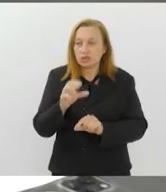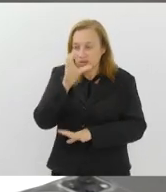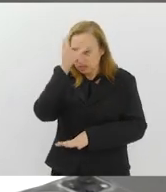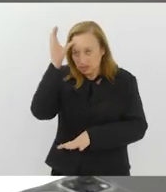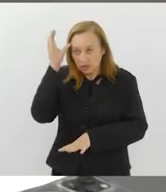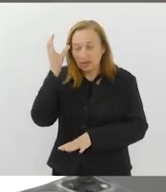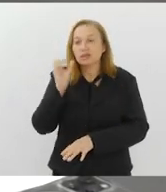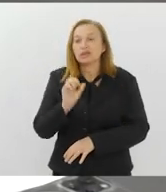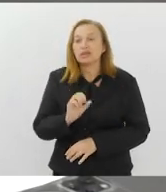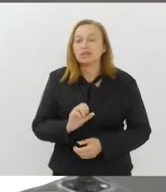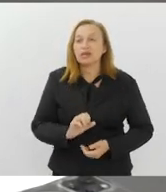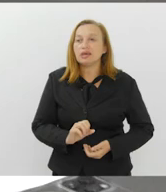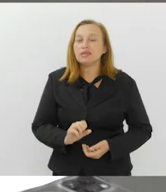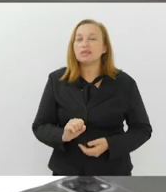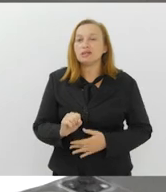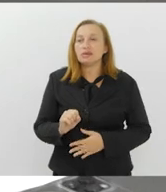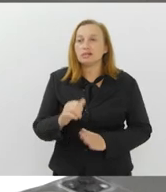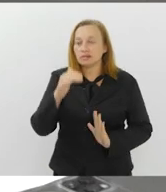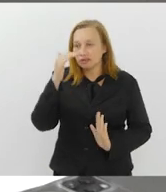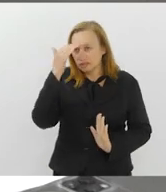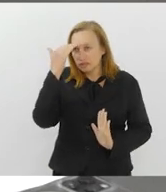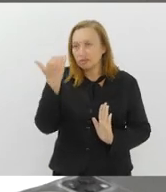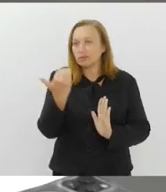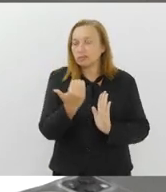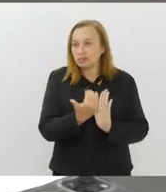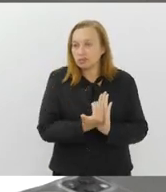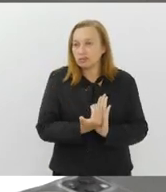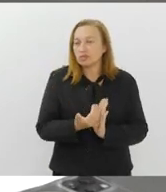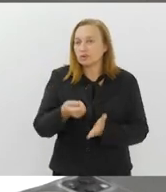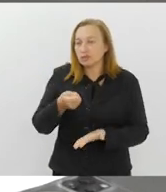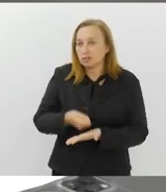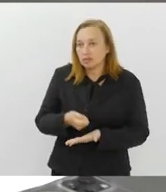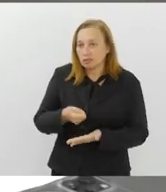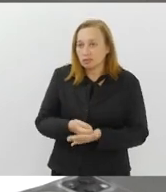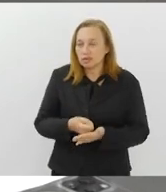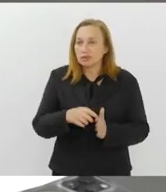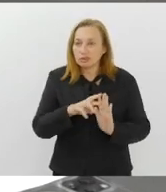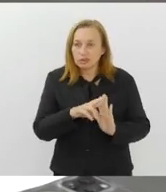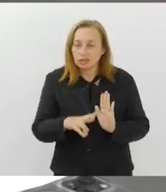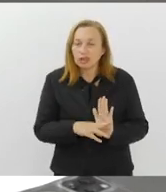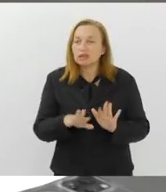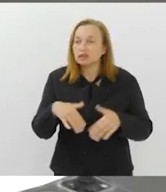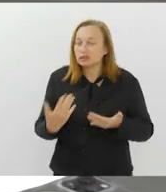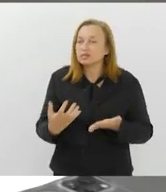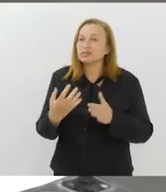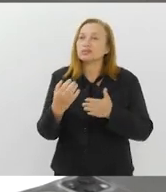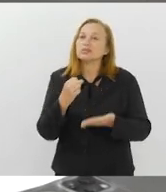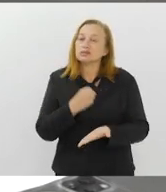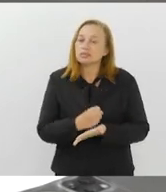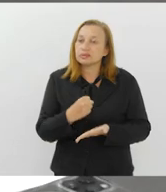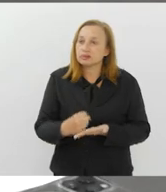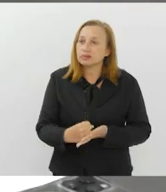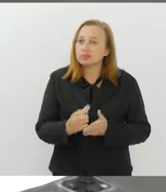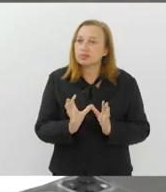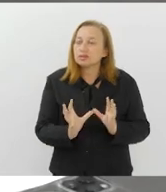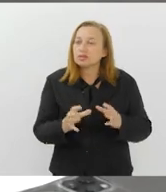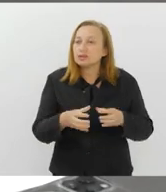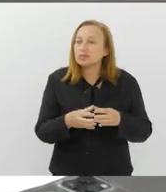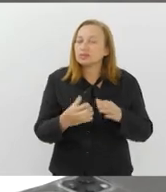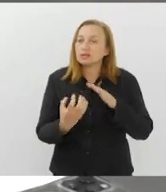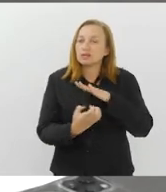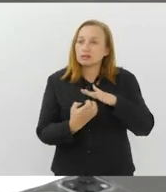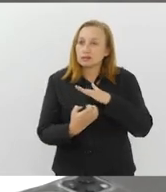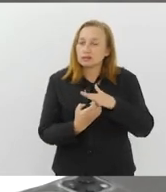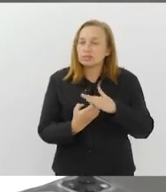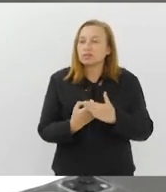risco. Cumprimos rigorosamente a regulação. Então, são contratos empresariais. E,